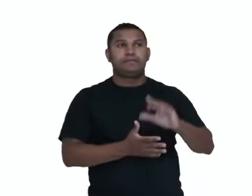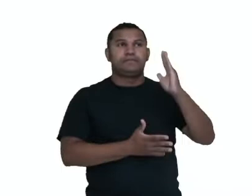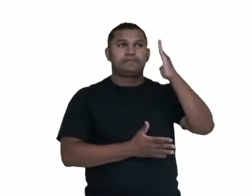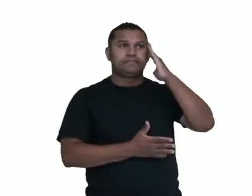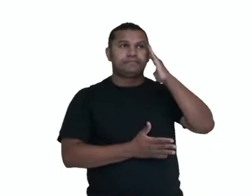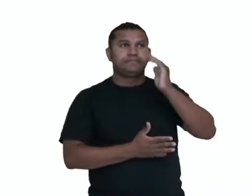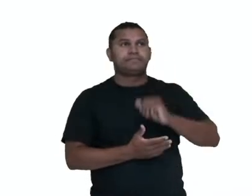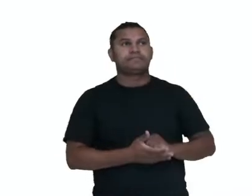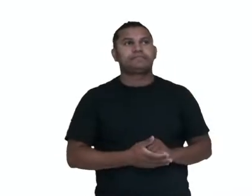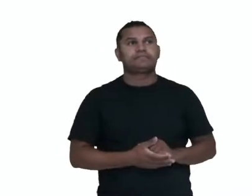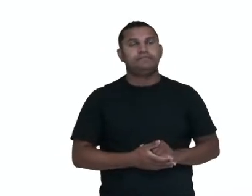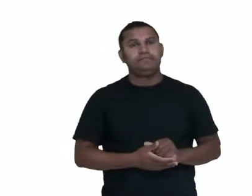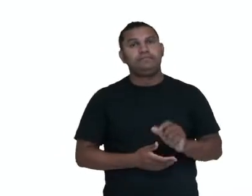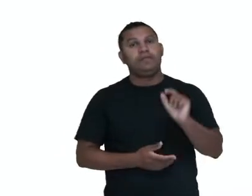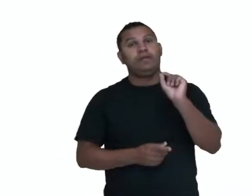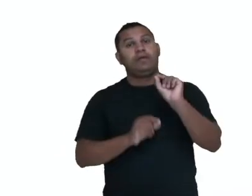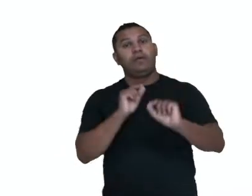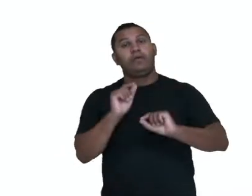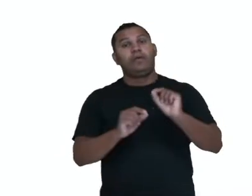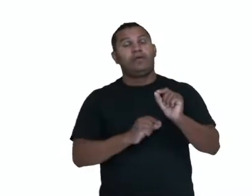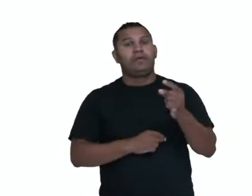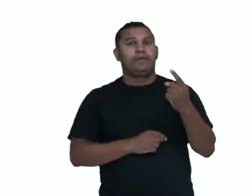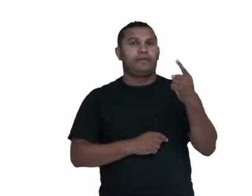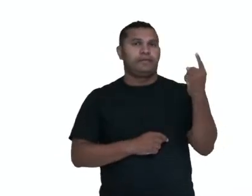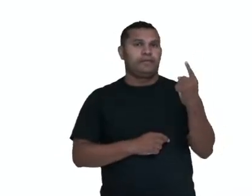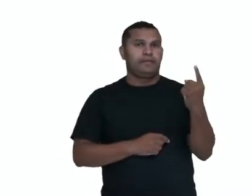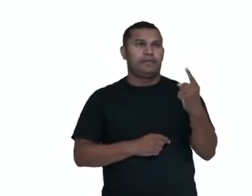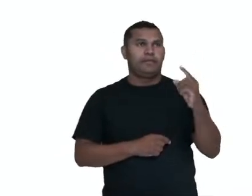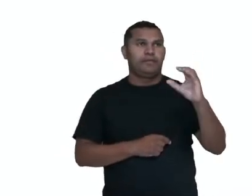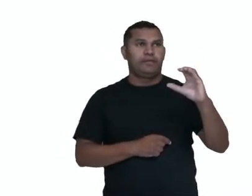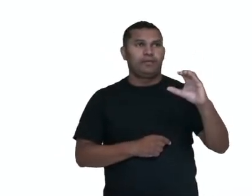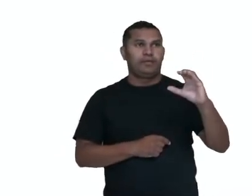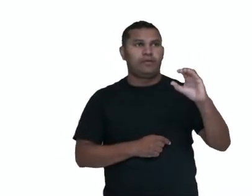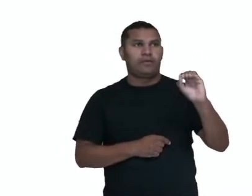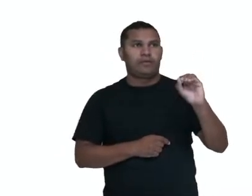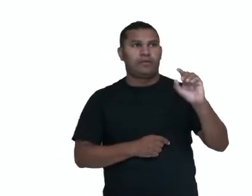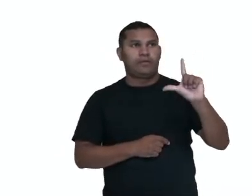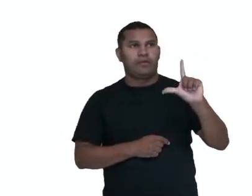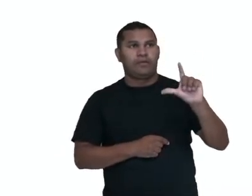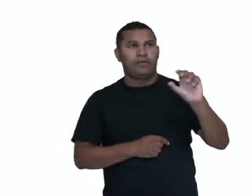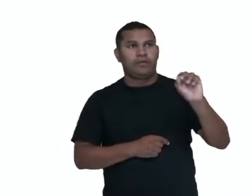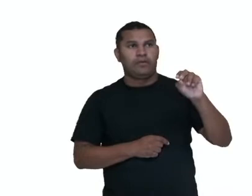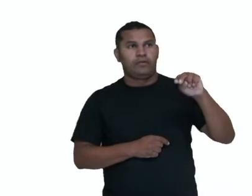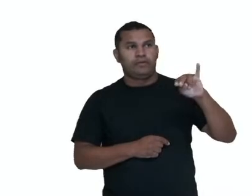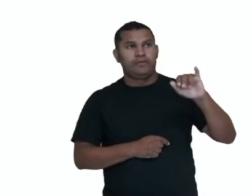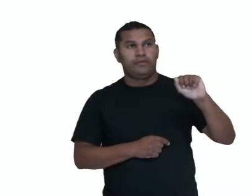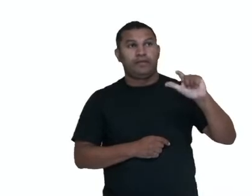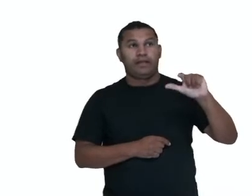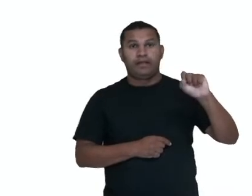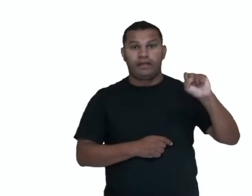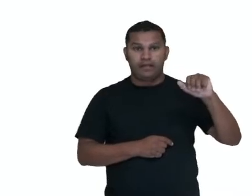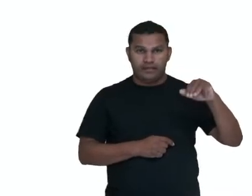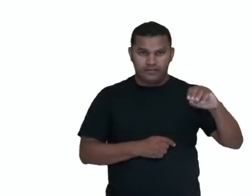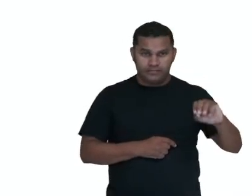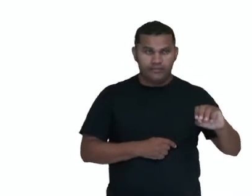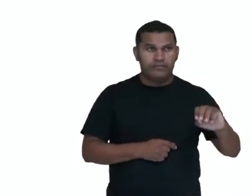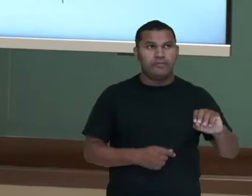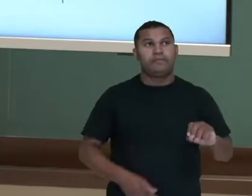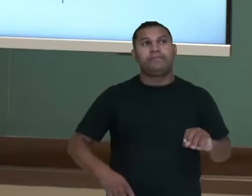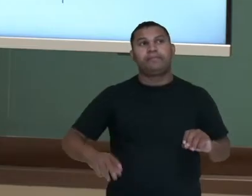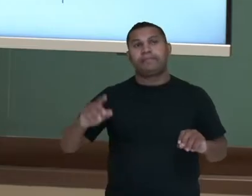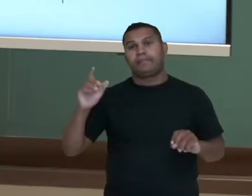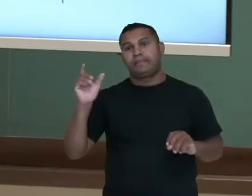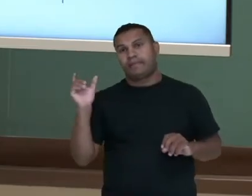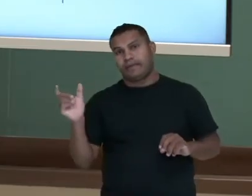as diferenças entre o colonialismo e o imperialismo, Então, nós estamos falando do colonialismo, do imperialismo no